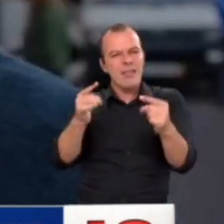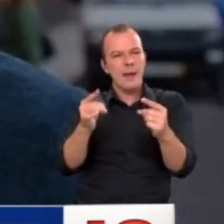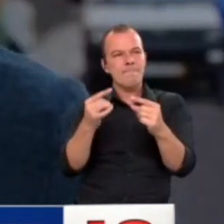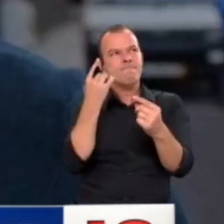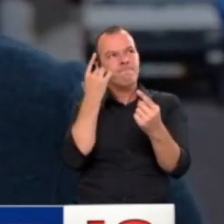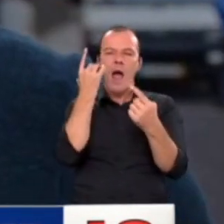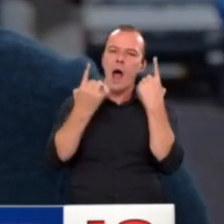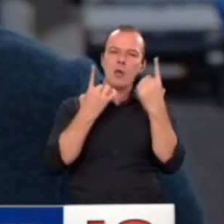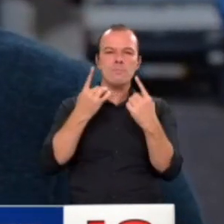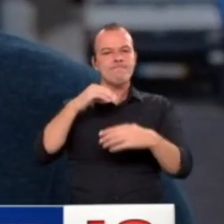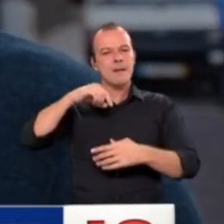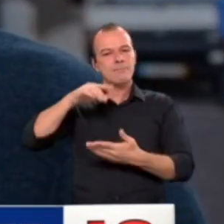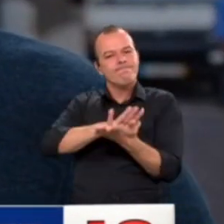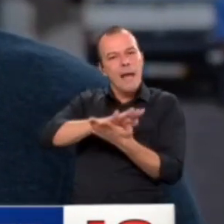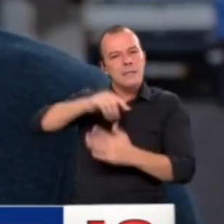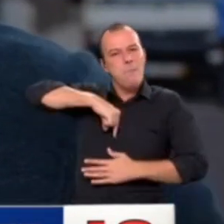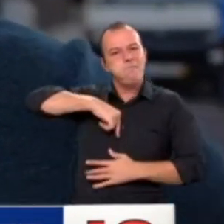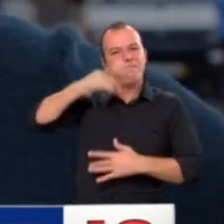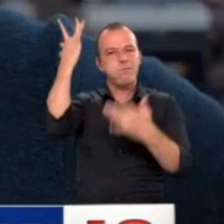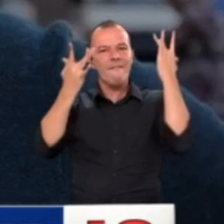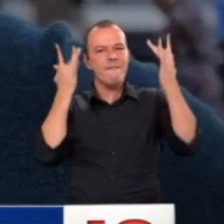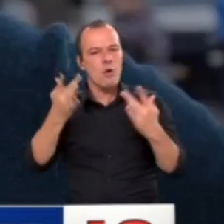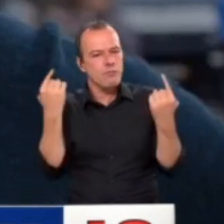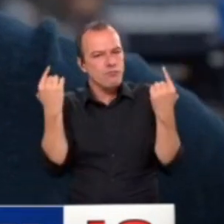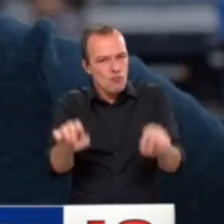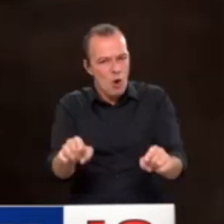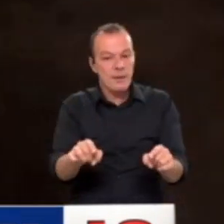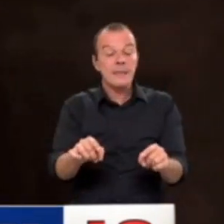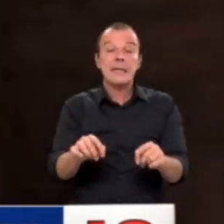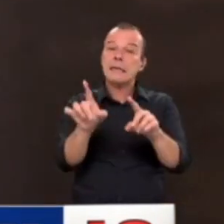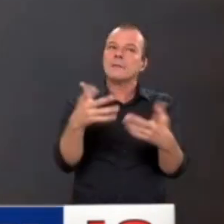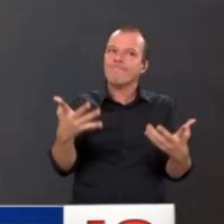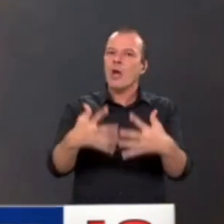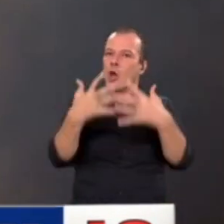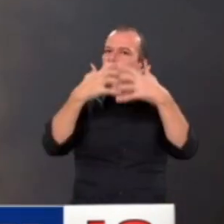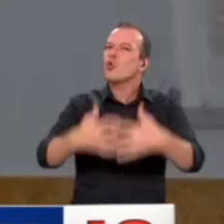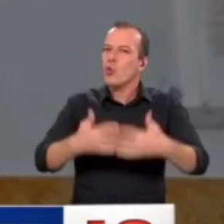base teológica, e que põe em causa a questão do celibato.